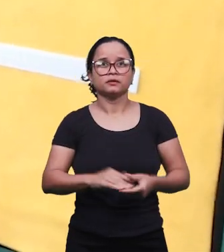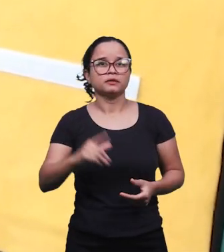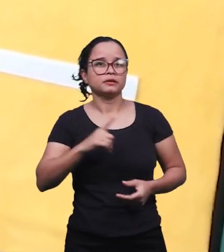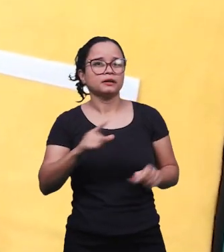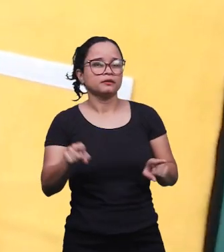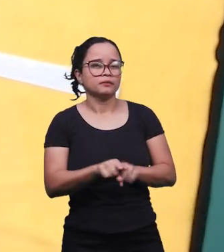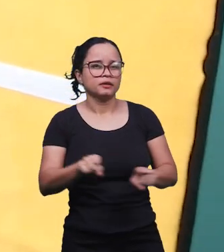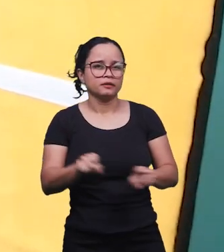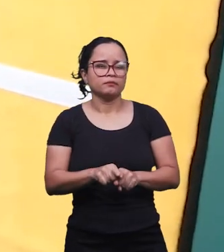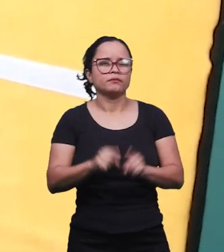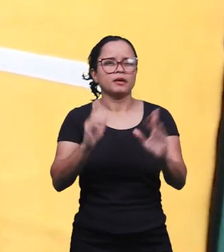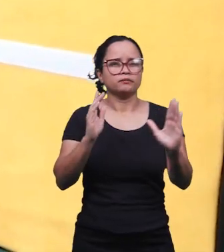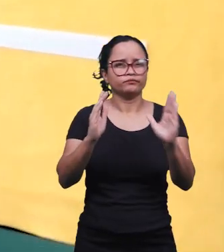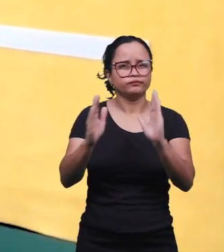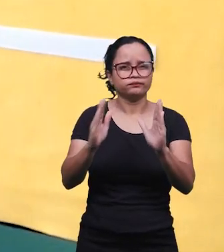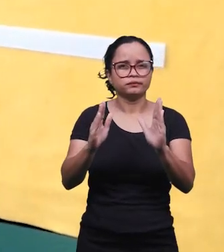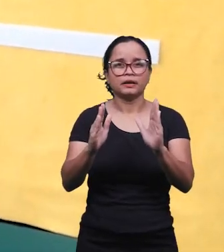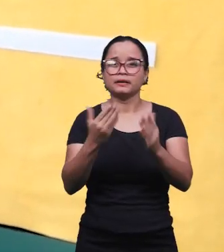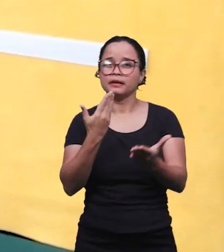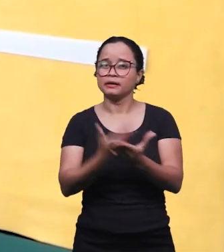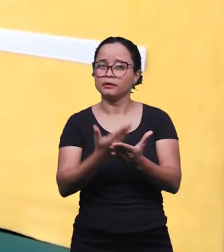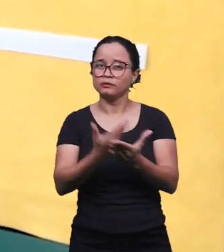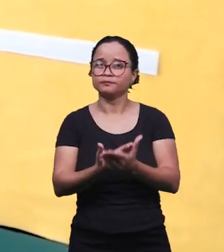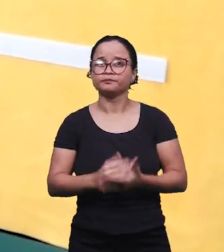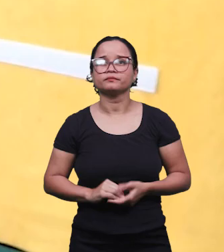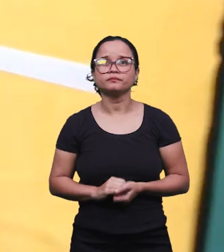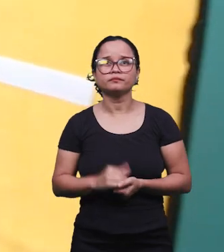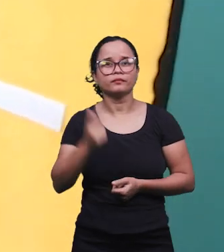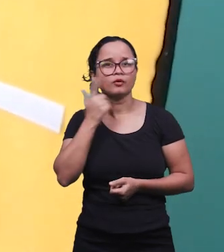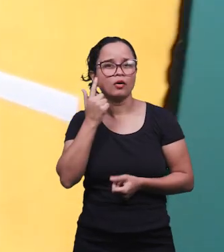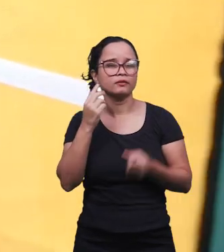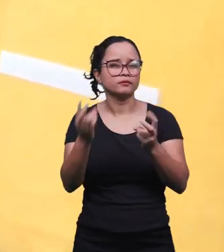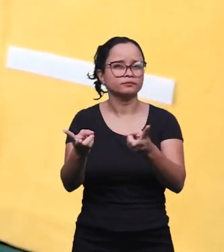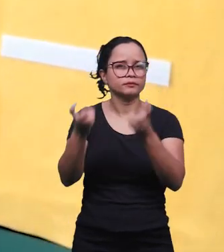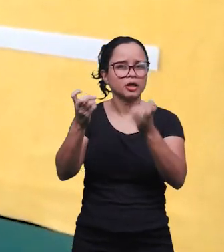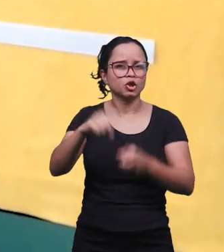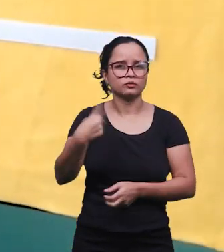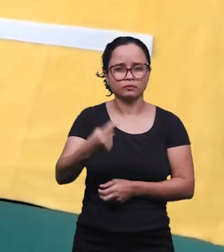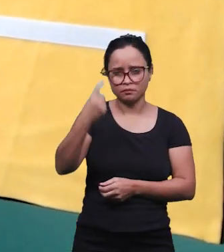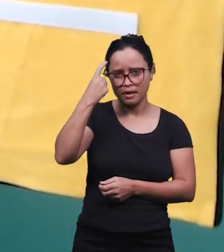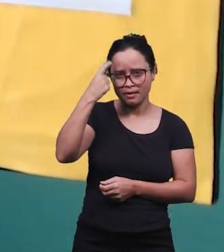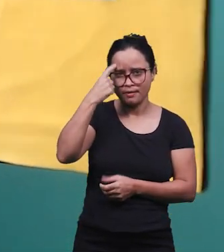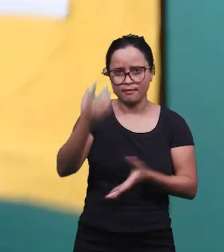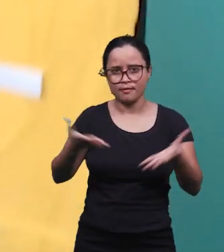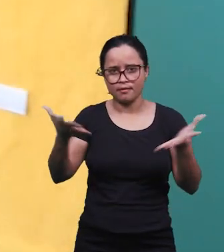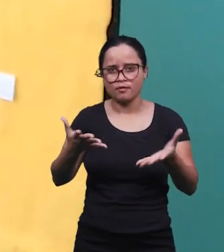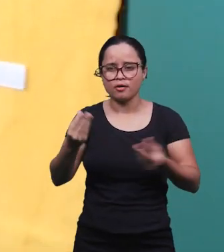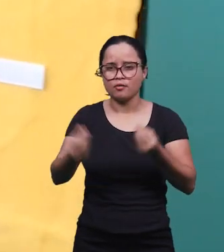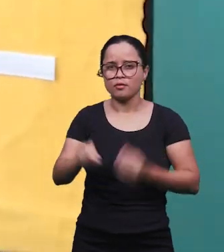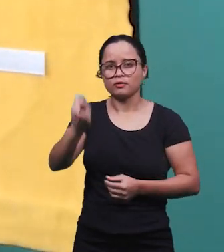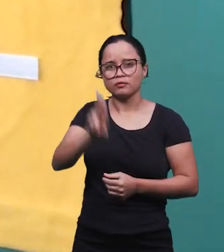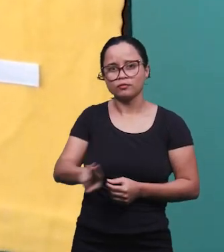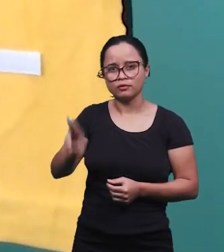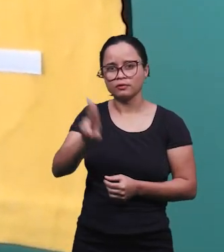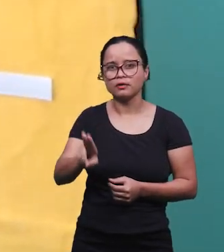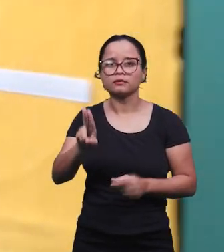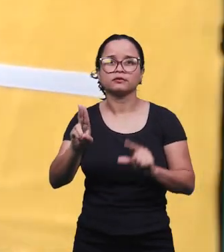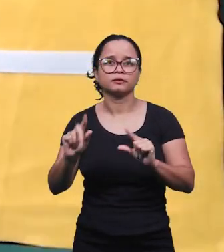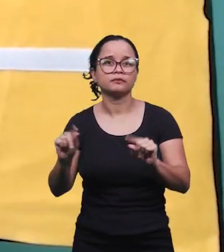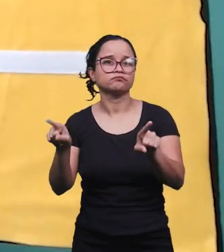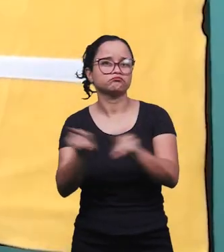um trechinho da aula, né? Um pequeno trecho para nós pensarmos na aplicação e no uso